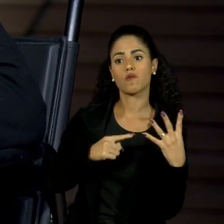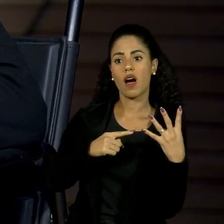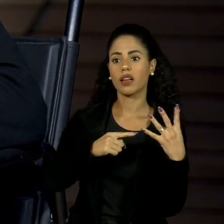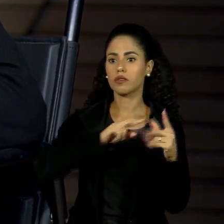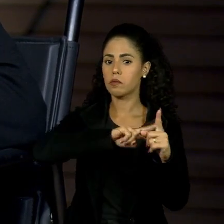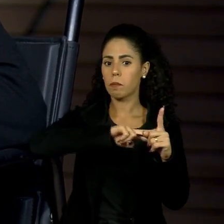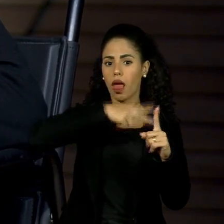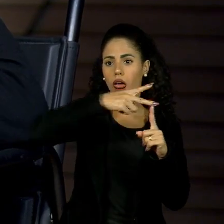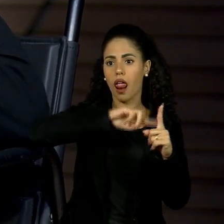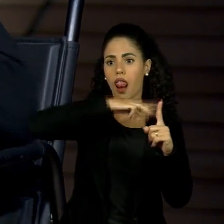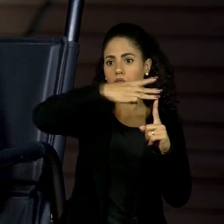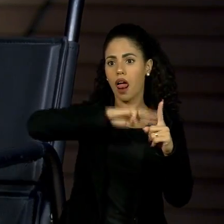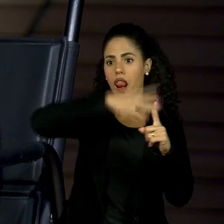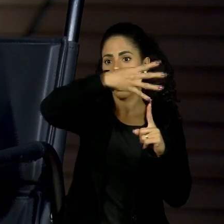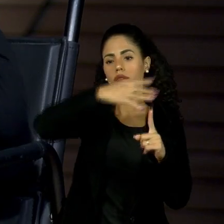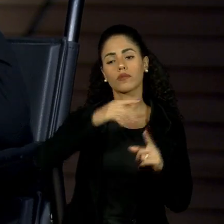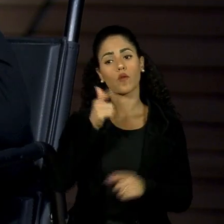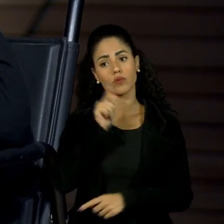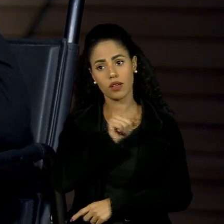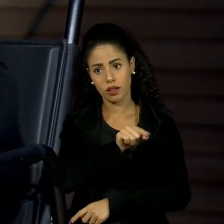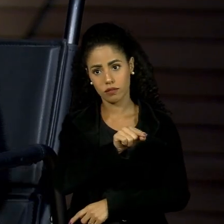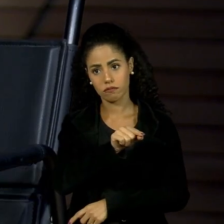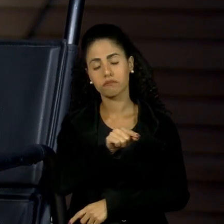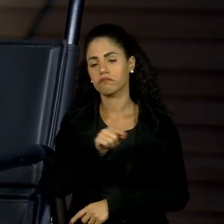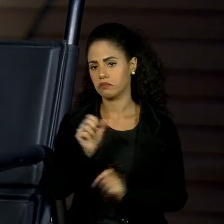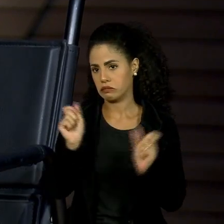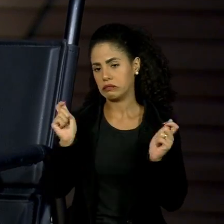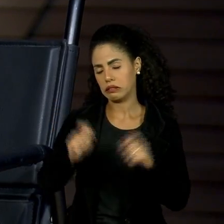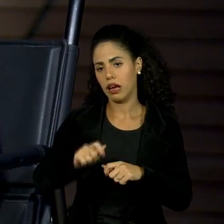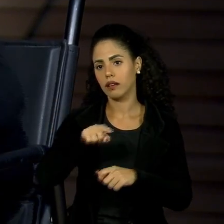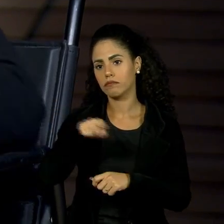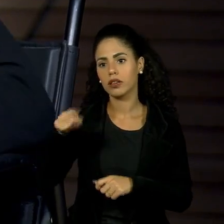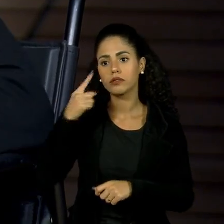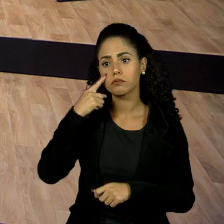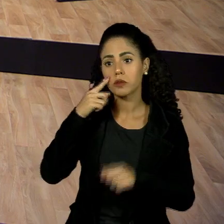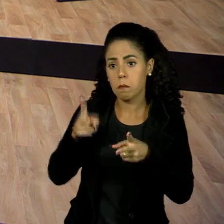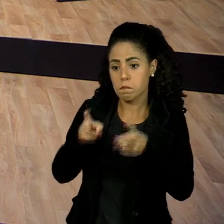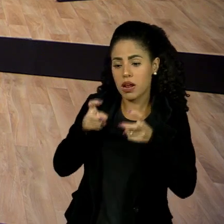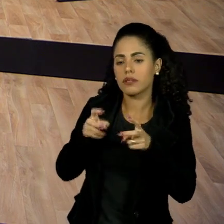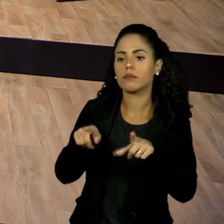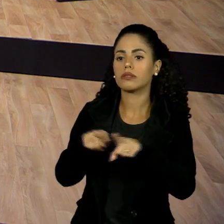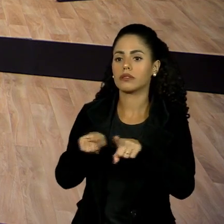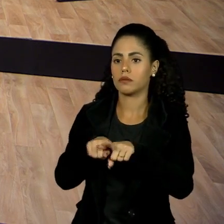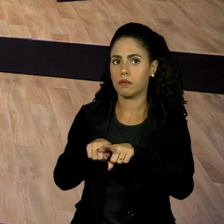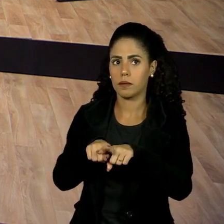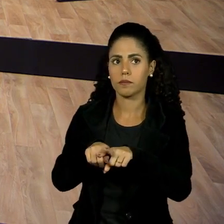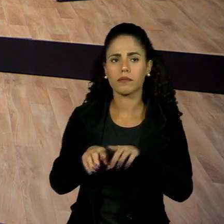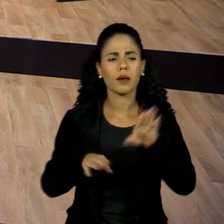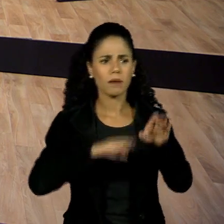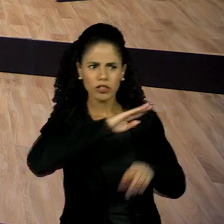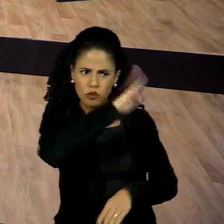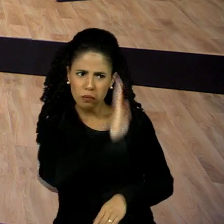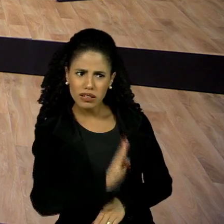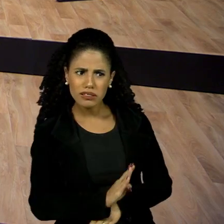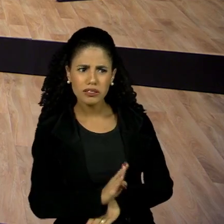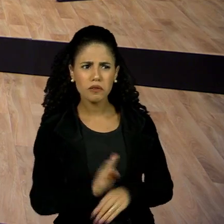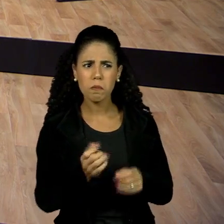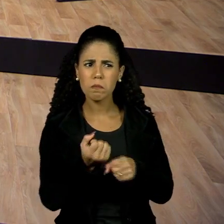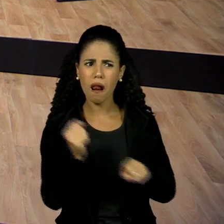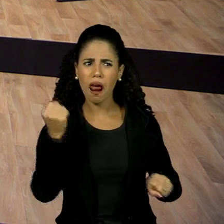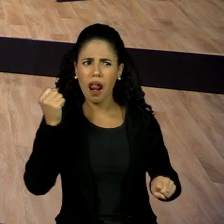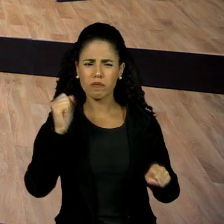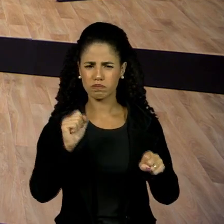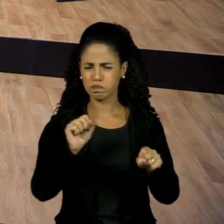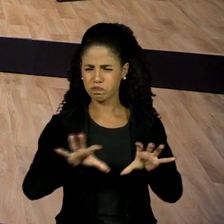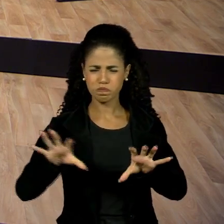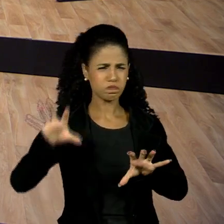esperando uma oportunidade. Isso é só um centro, né, perdido na grande São Paulo. Mas o Brasil é gigantesco. O Brasil é gigantesco.